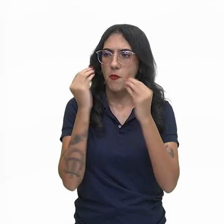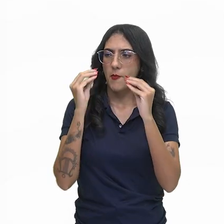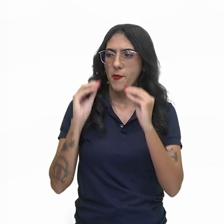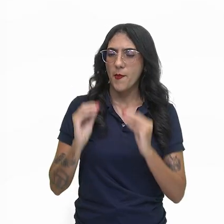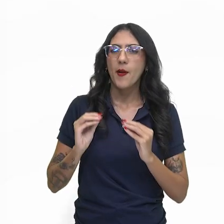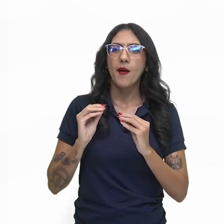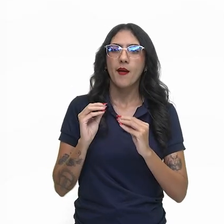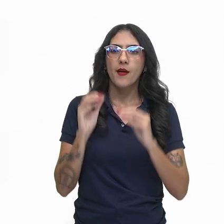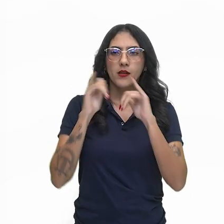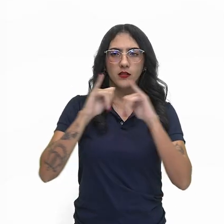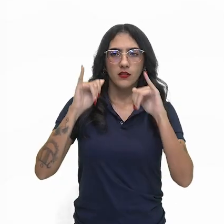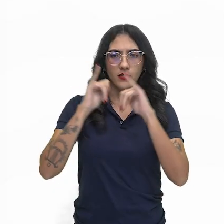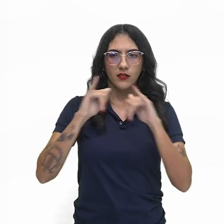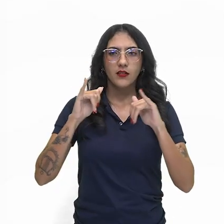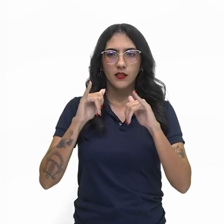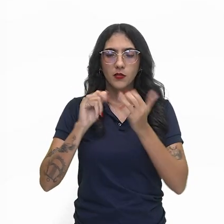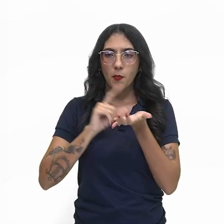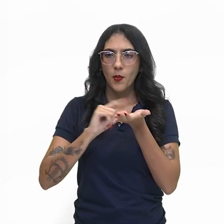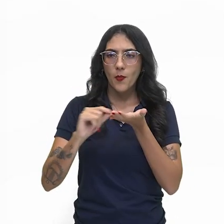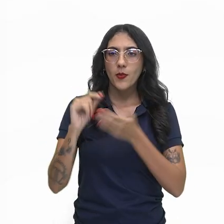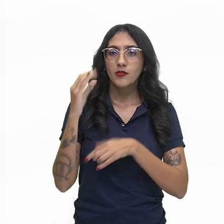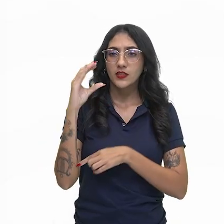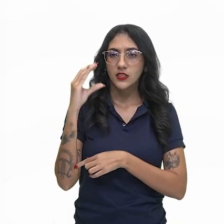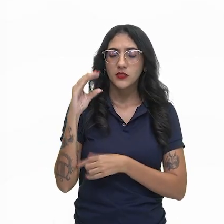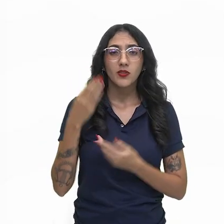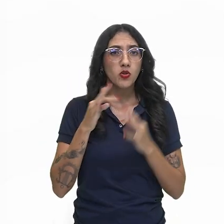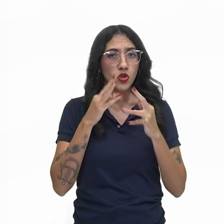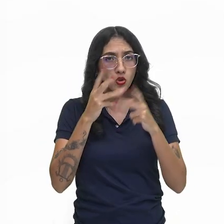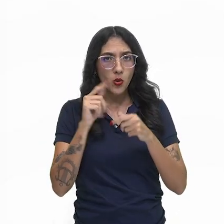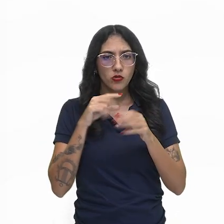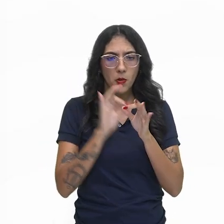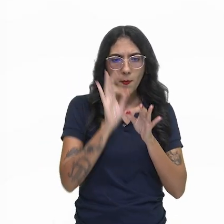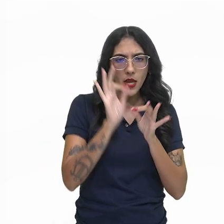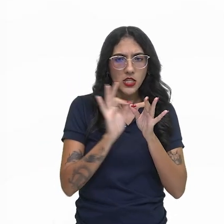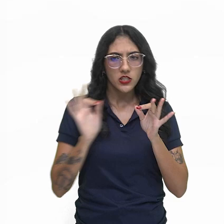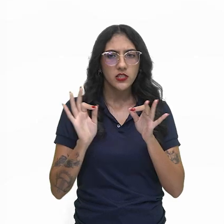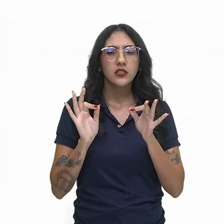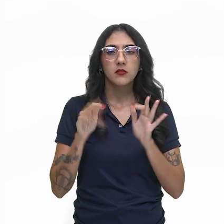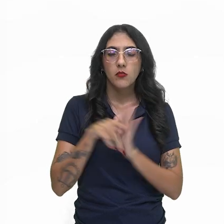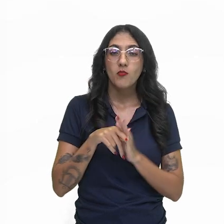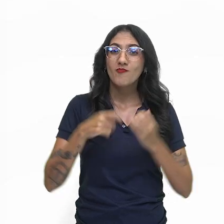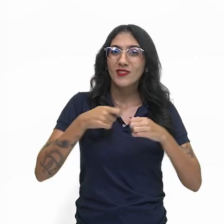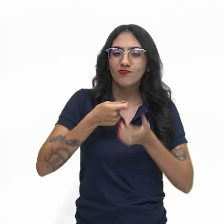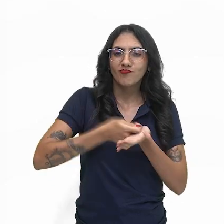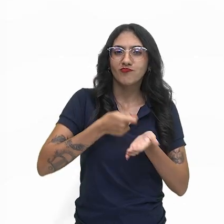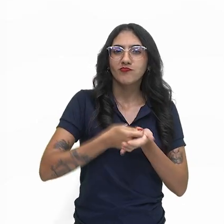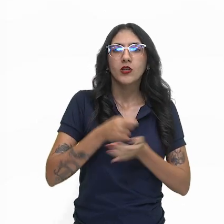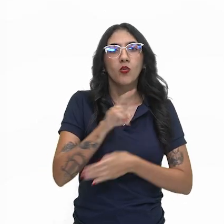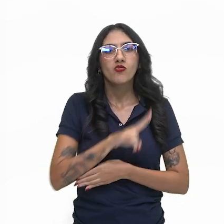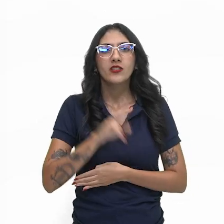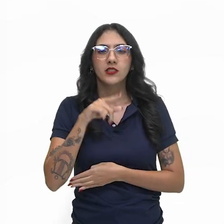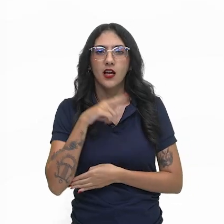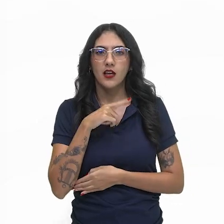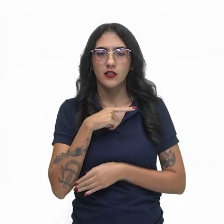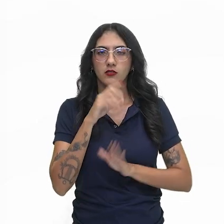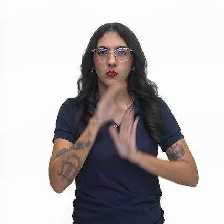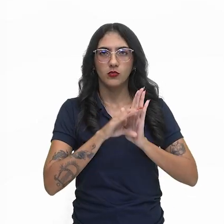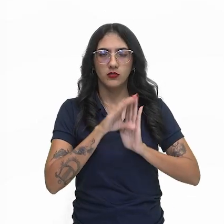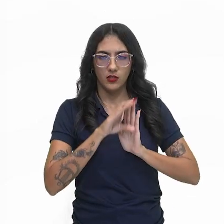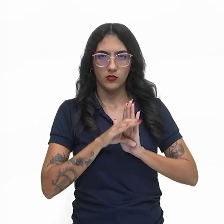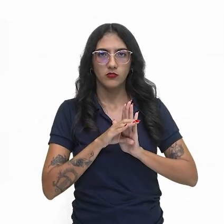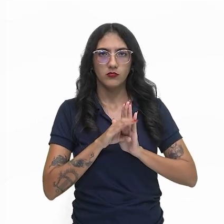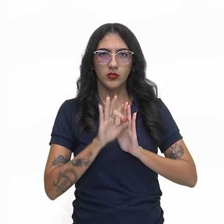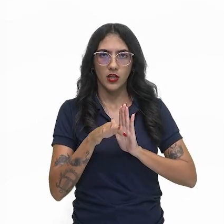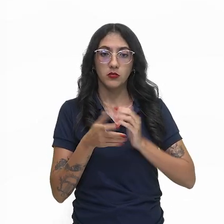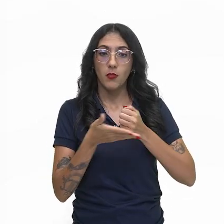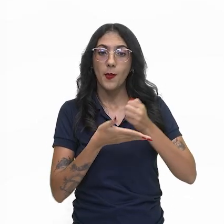assim, você obrigatoriamente, as suas medidas, elas têm que obrigatoriamente estar em notação científica. tá